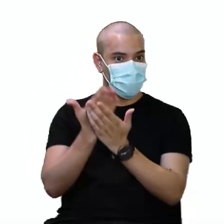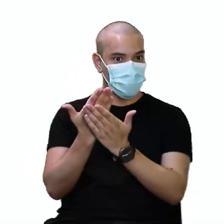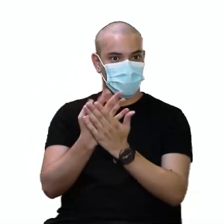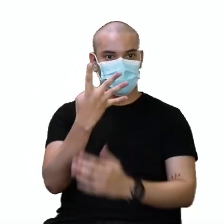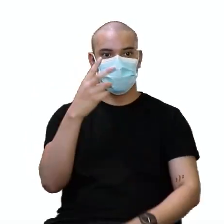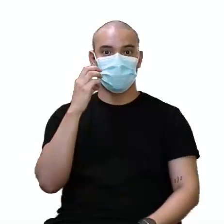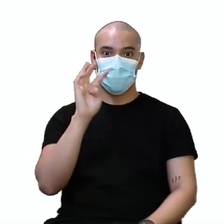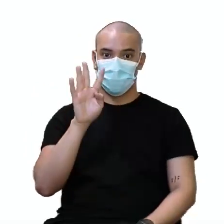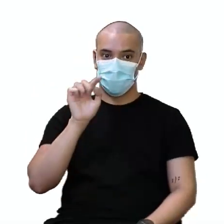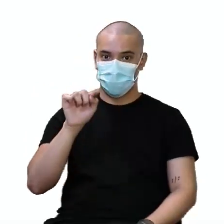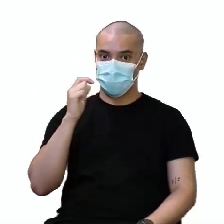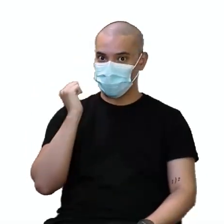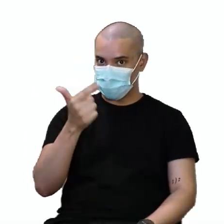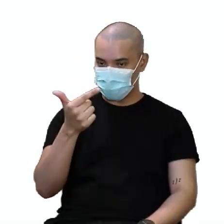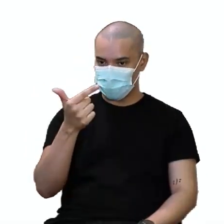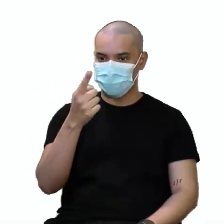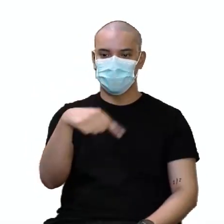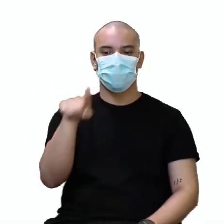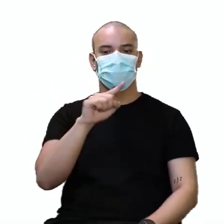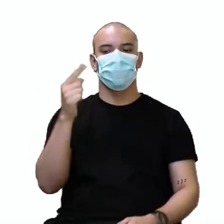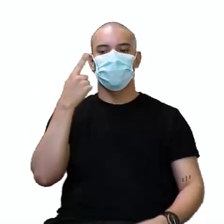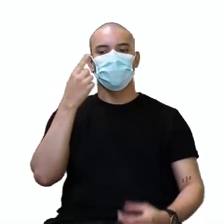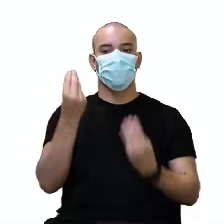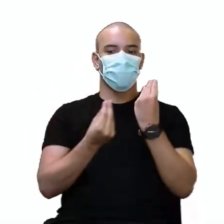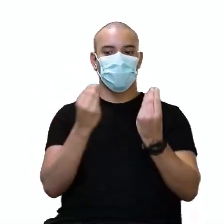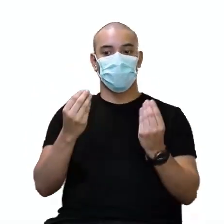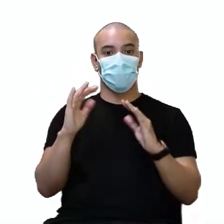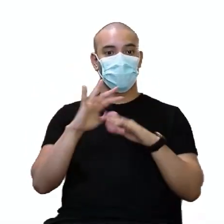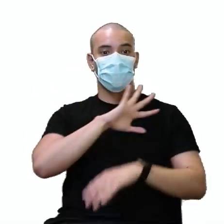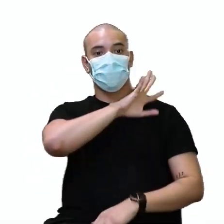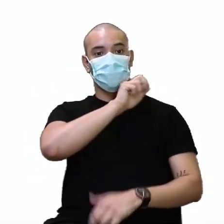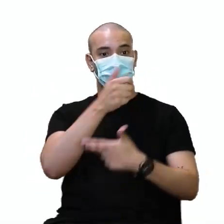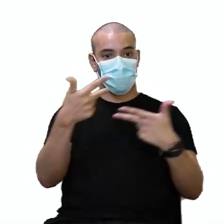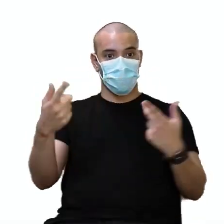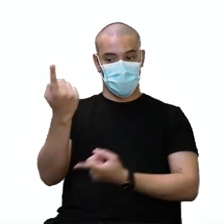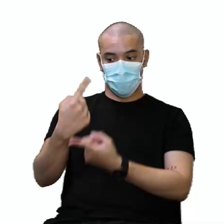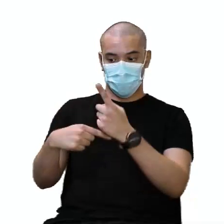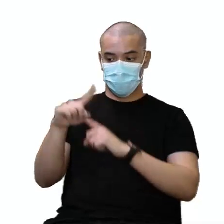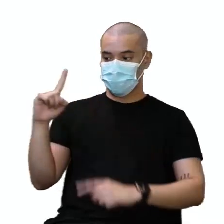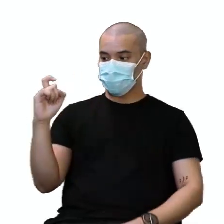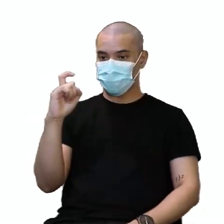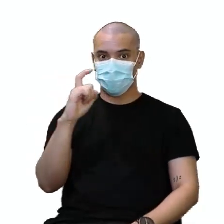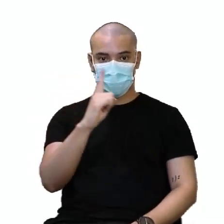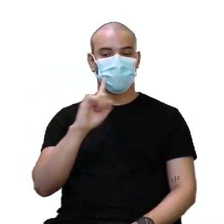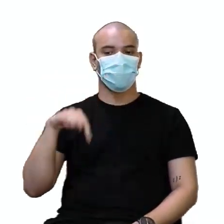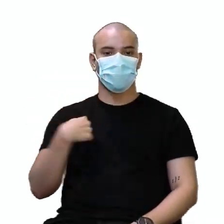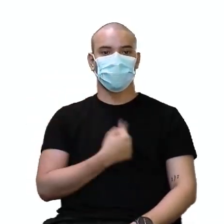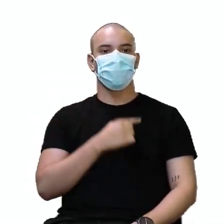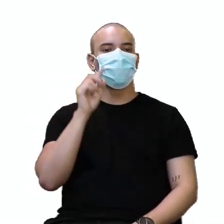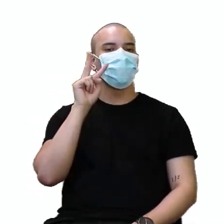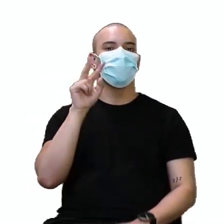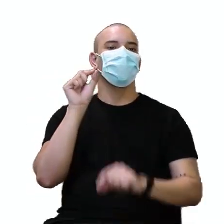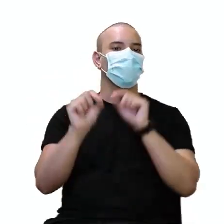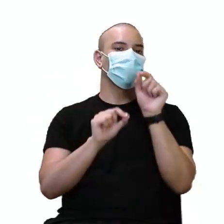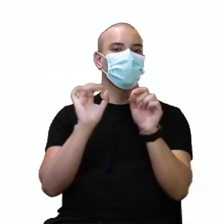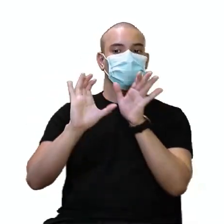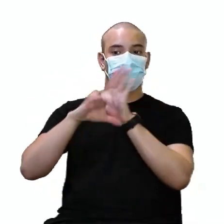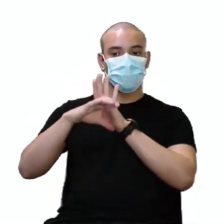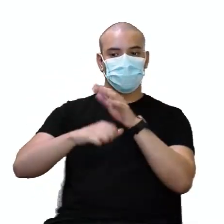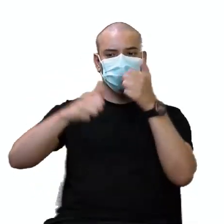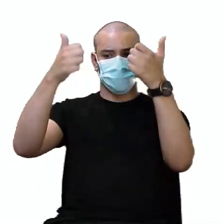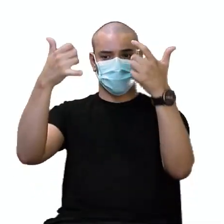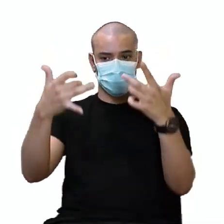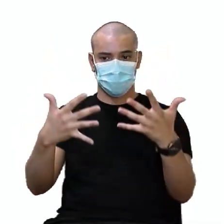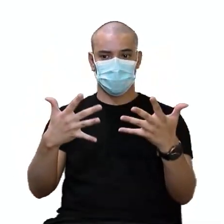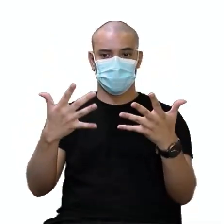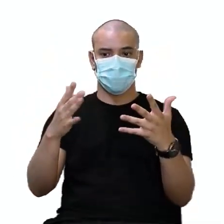Aula 34.2. Animais e evolução, agora sim. Nós vamos, então, conceituar